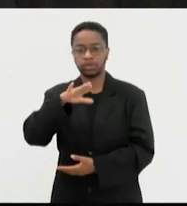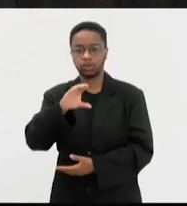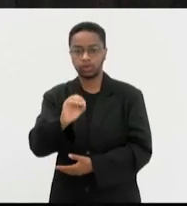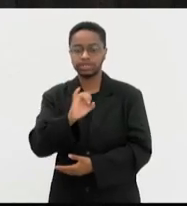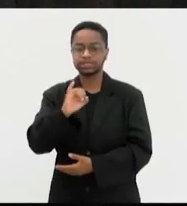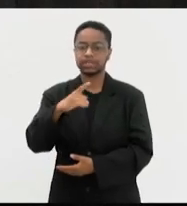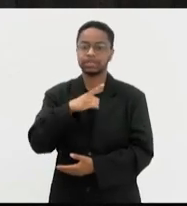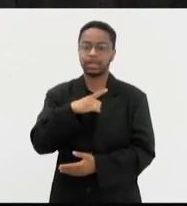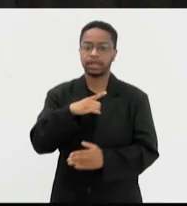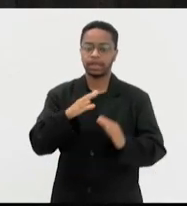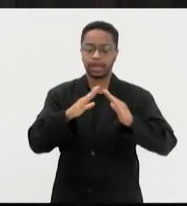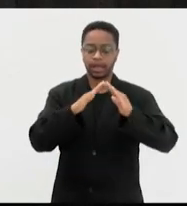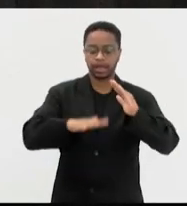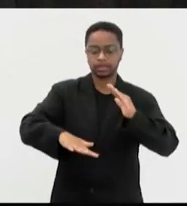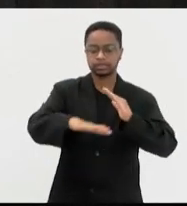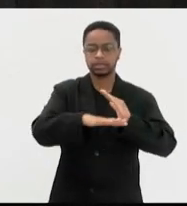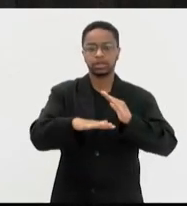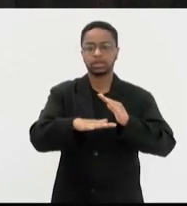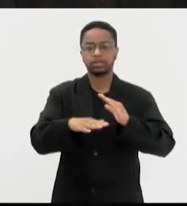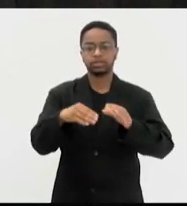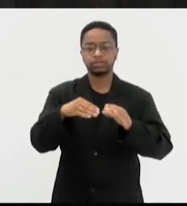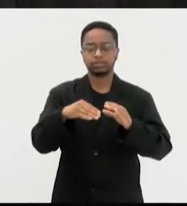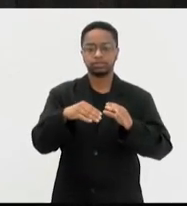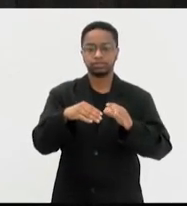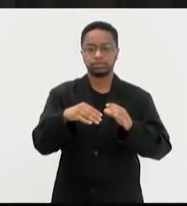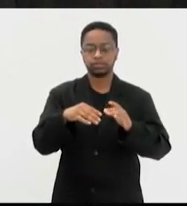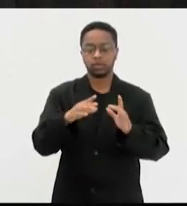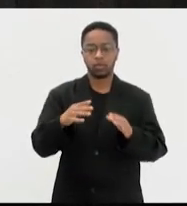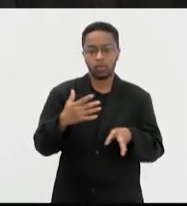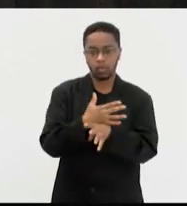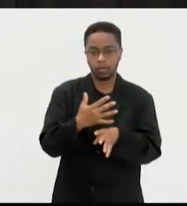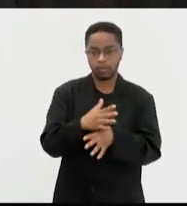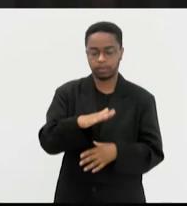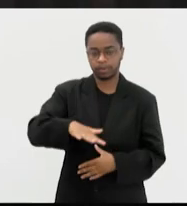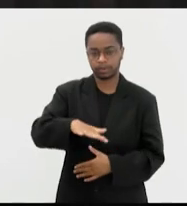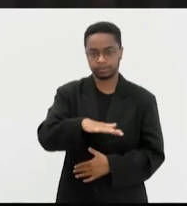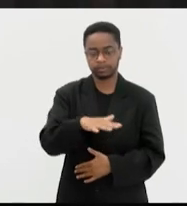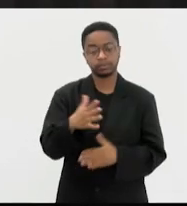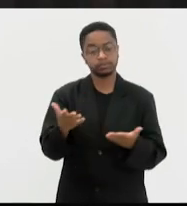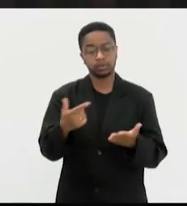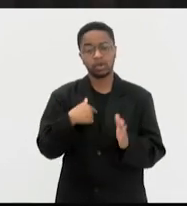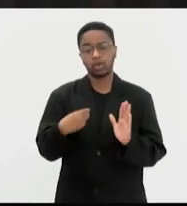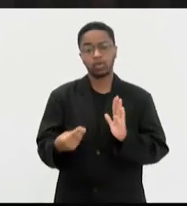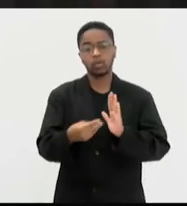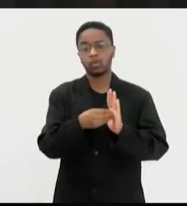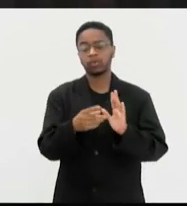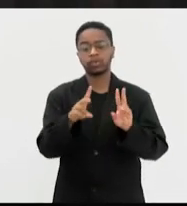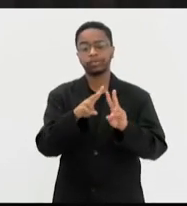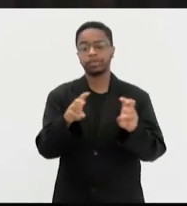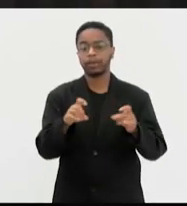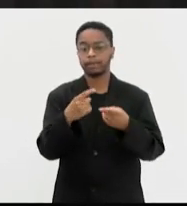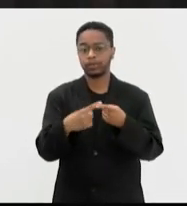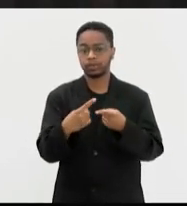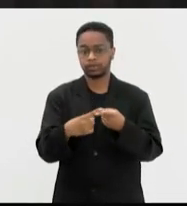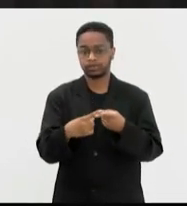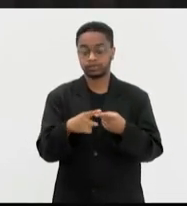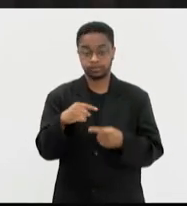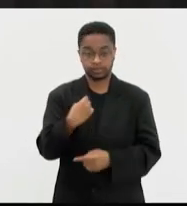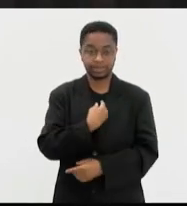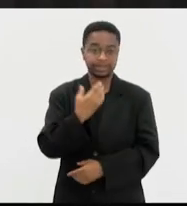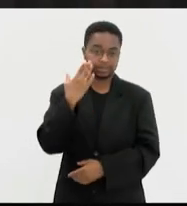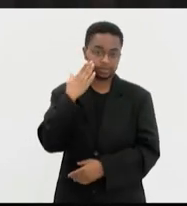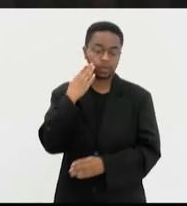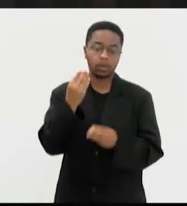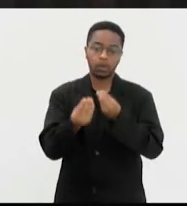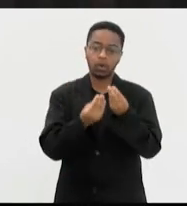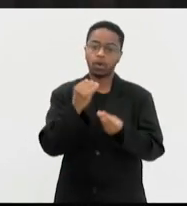urbanos em suas moradias E por que que tô me colocando especificamente sobre esse tema porque nós sabemos da importância da